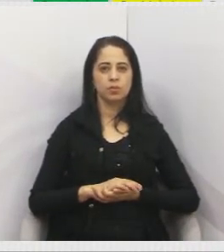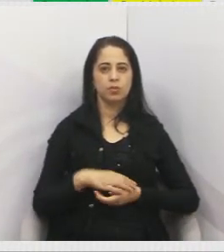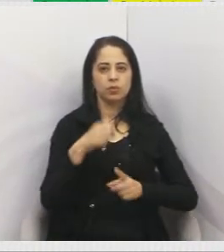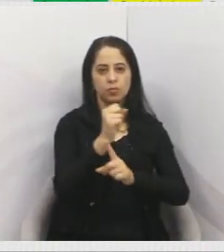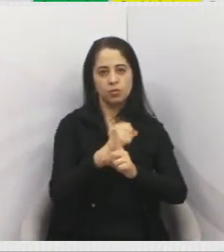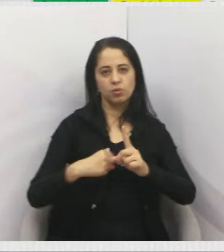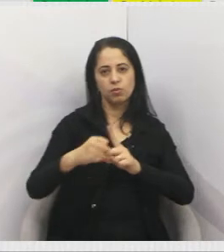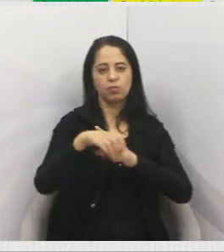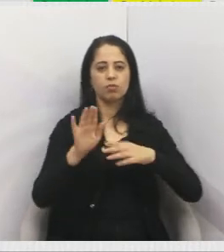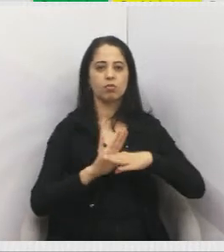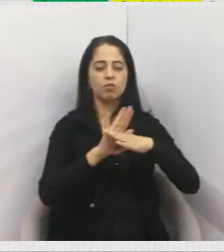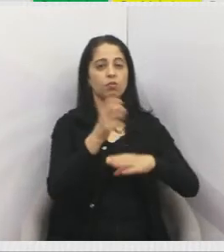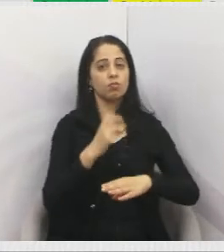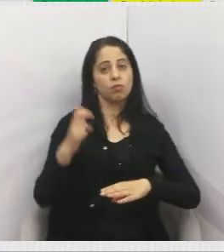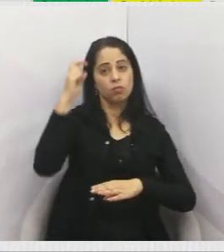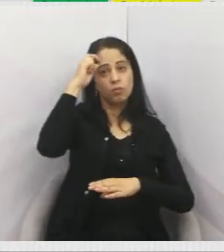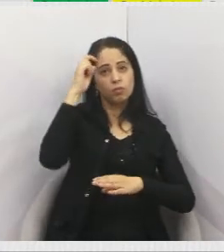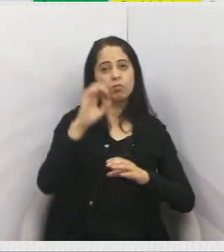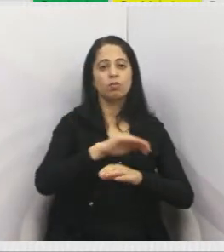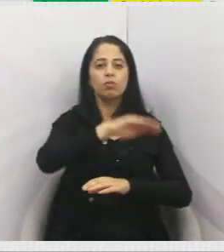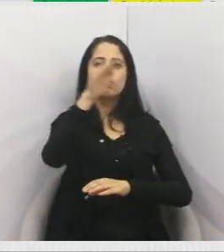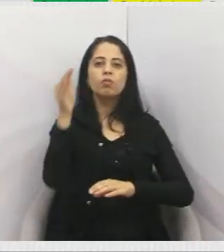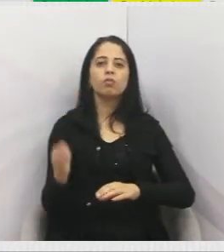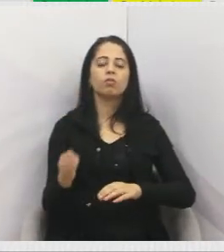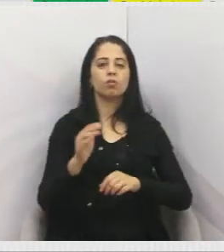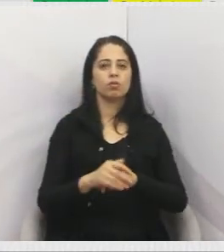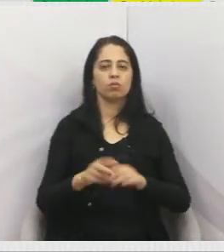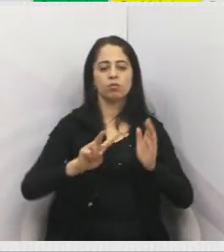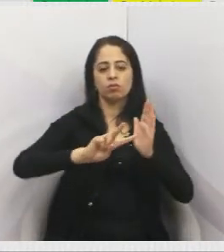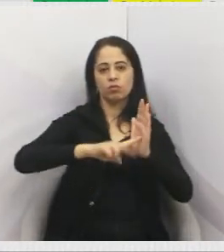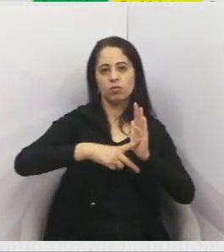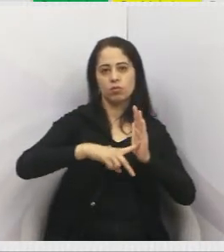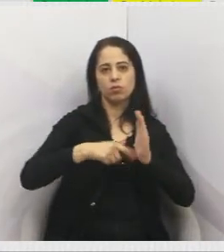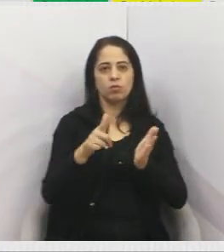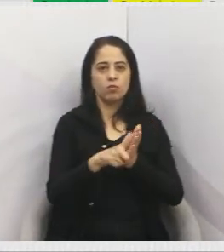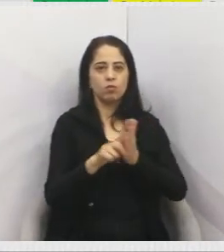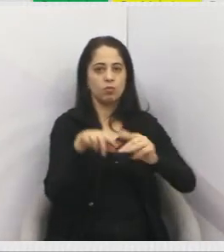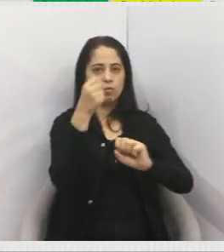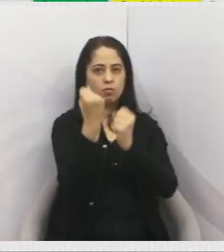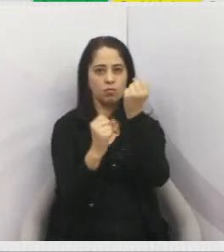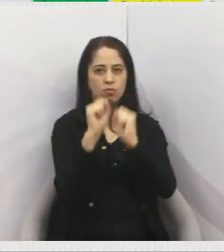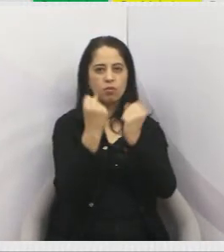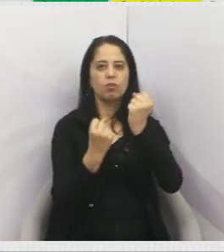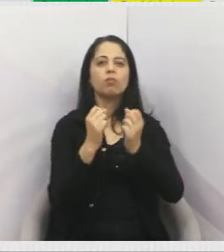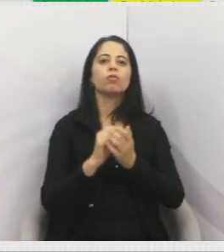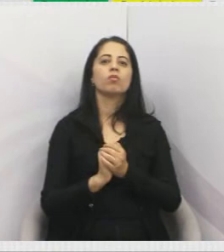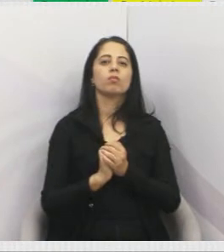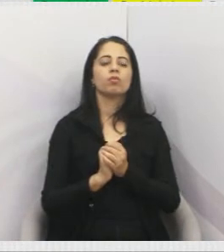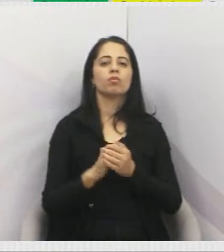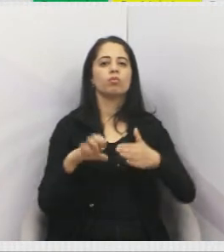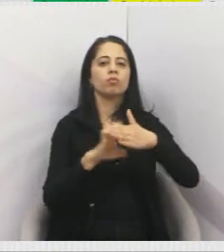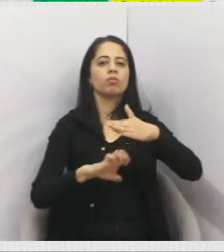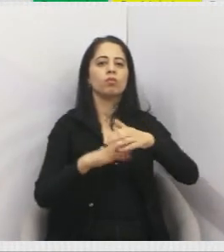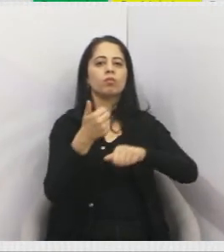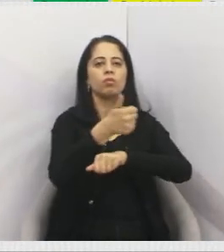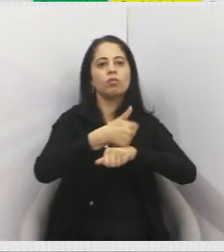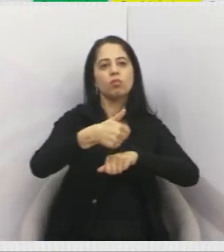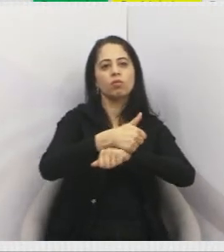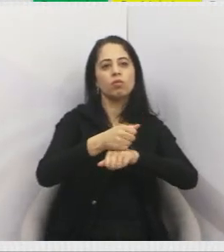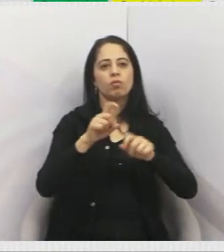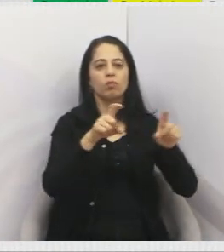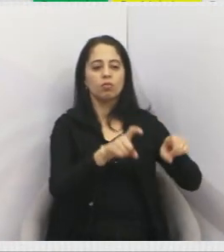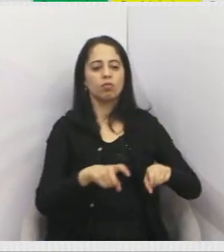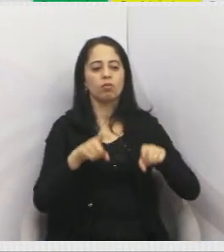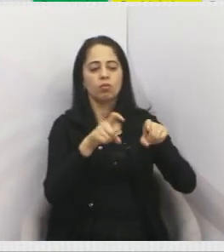Movimentos populares, Cultura no Morro, entidades de classe sindical, Sindicato dos Papeleiros, empresas ou entidades profissionais, Sindicato